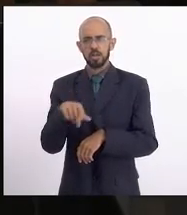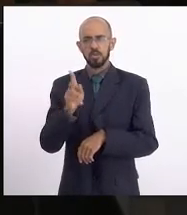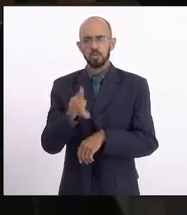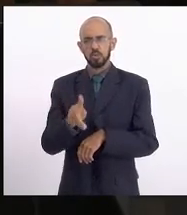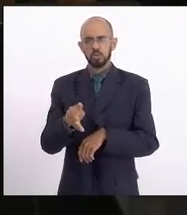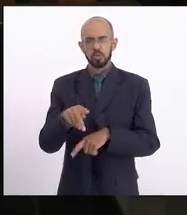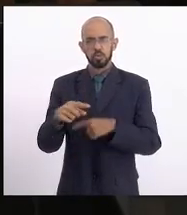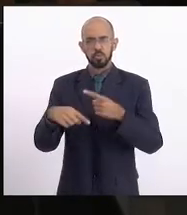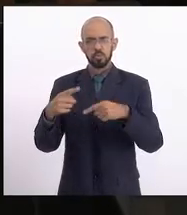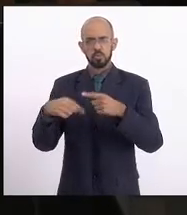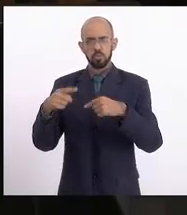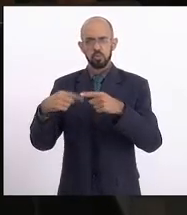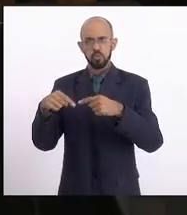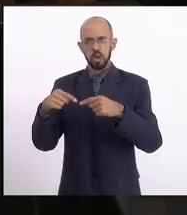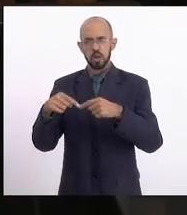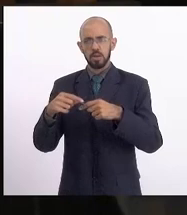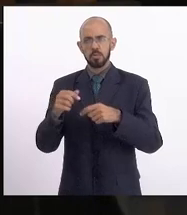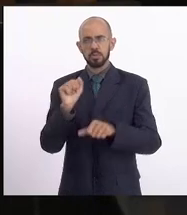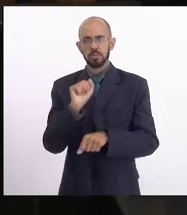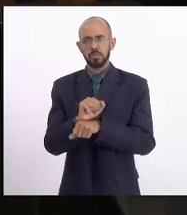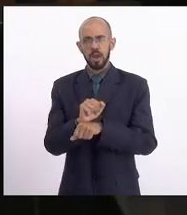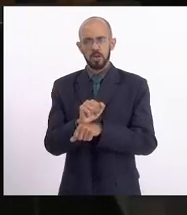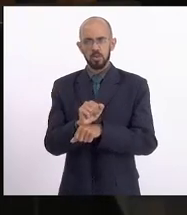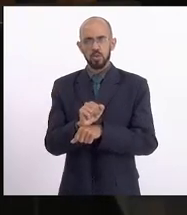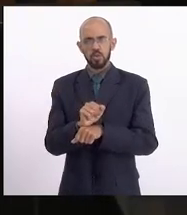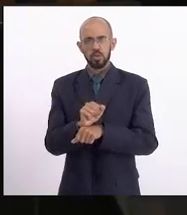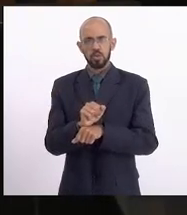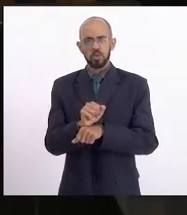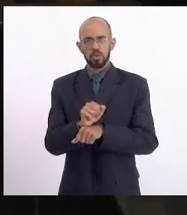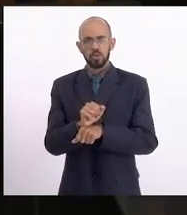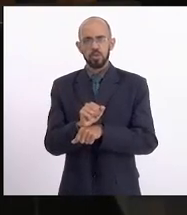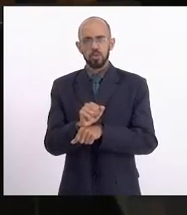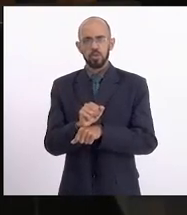depois de ter parado de sair o combustível. E o terceiro